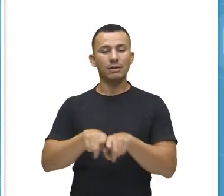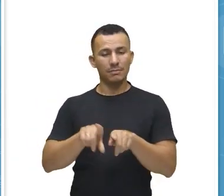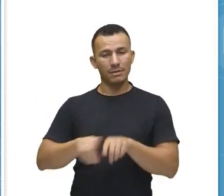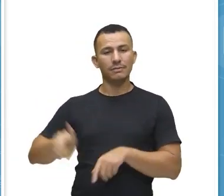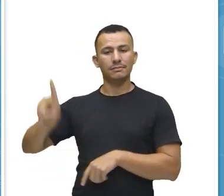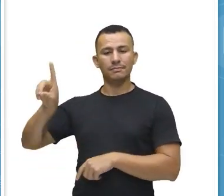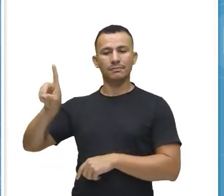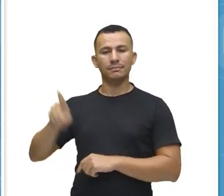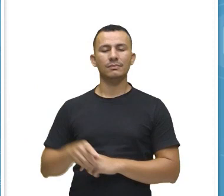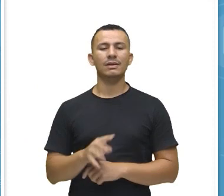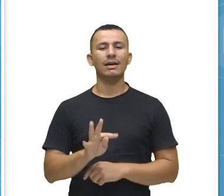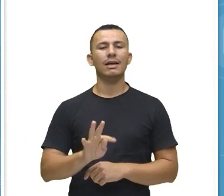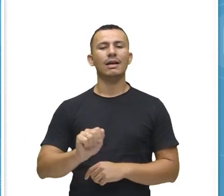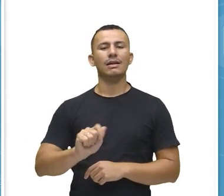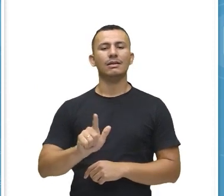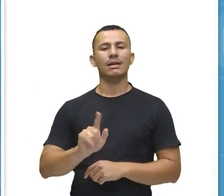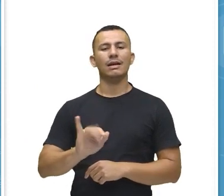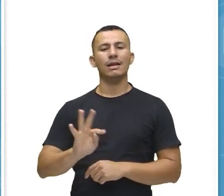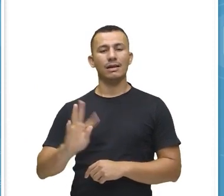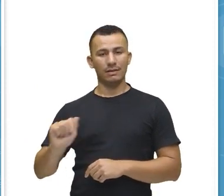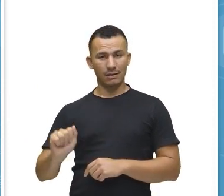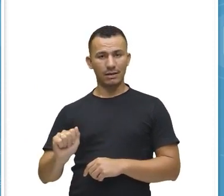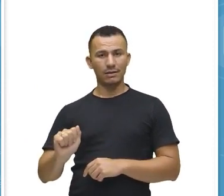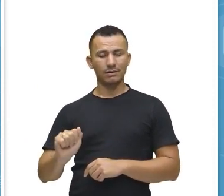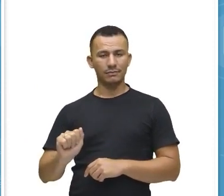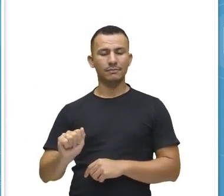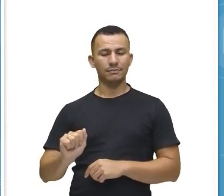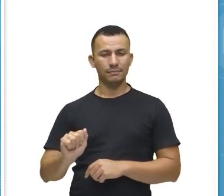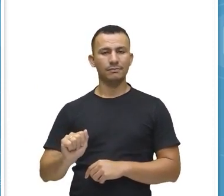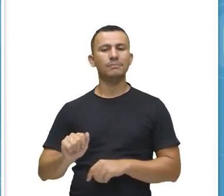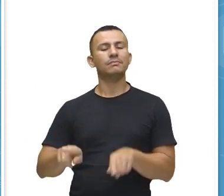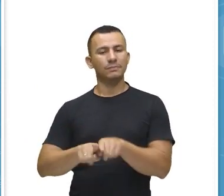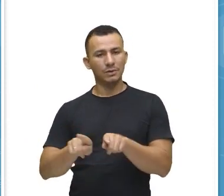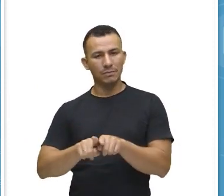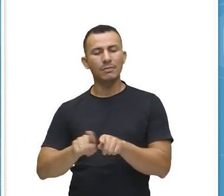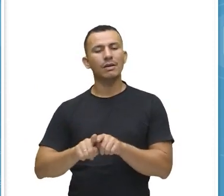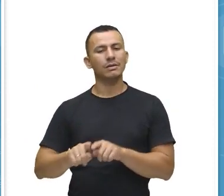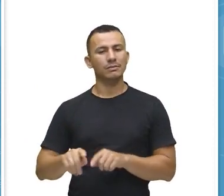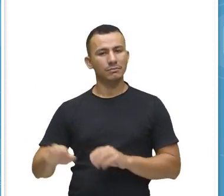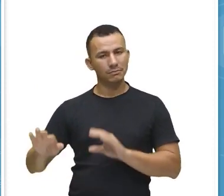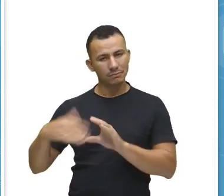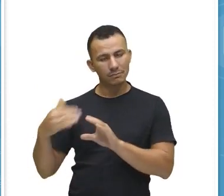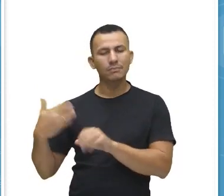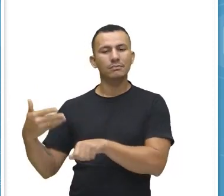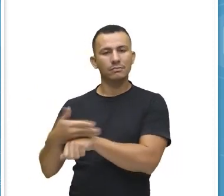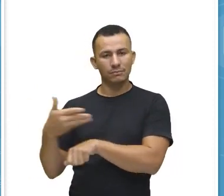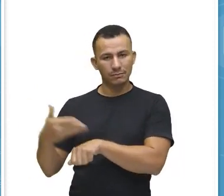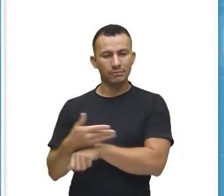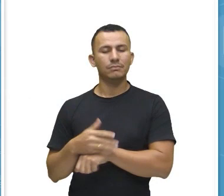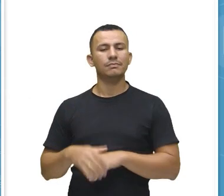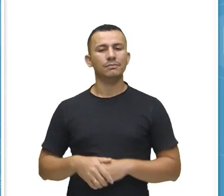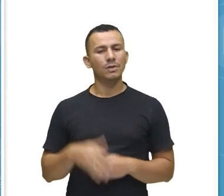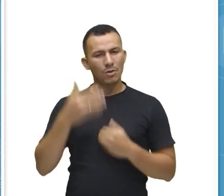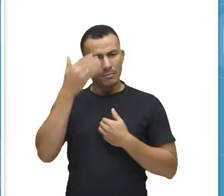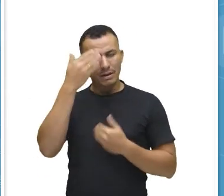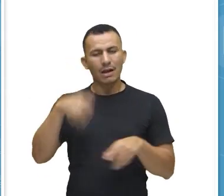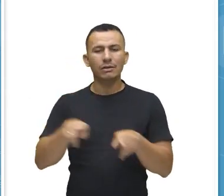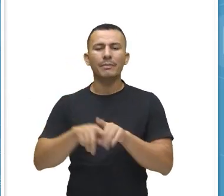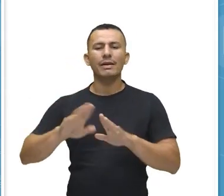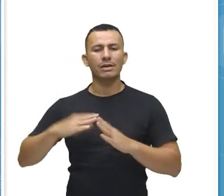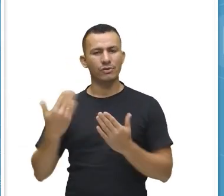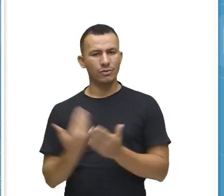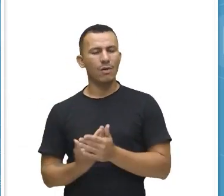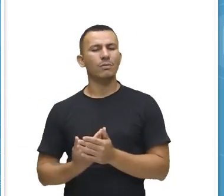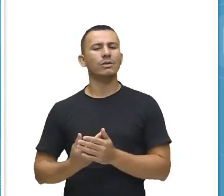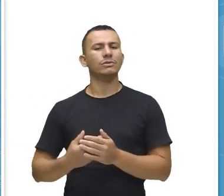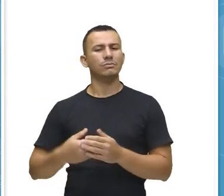A Thalita, onde é? A Escola Professor Paulo Graça participando. Muito obrigado à Escola Professor Paulo Graça. Questão 3, letra